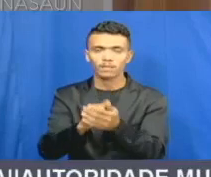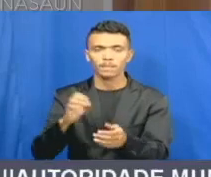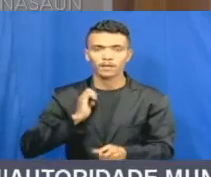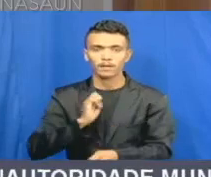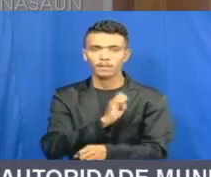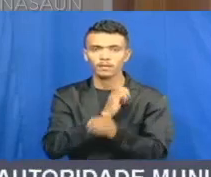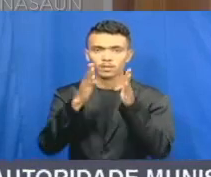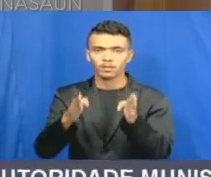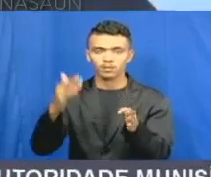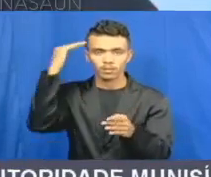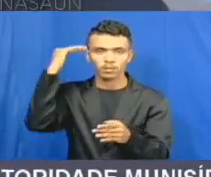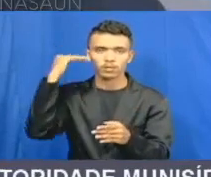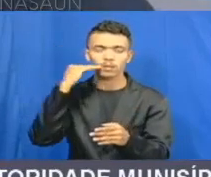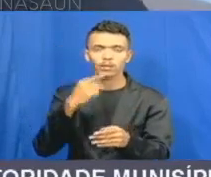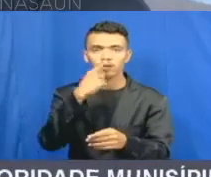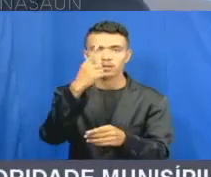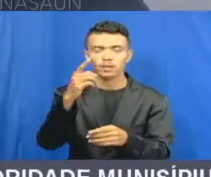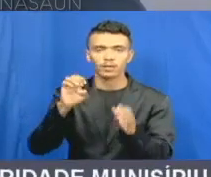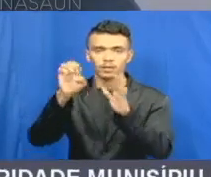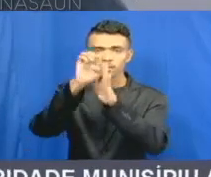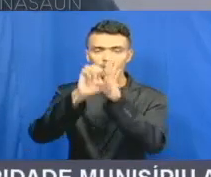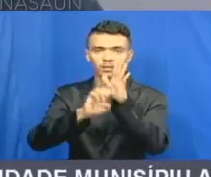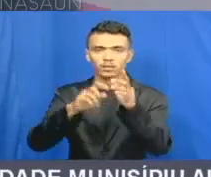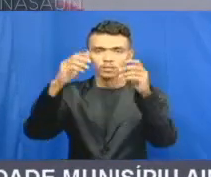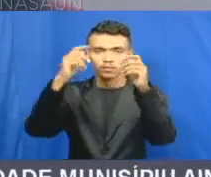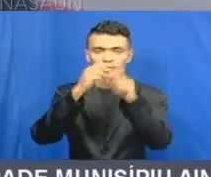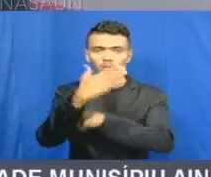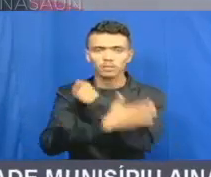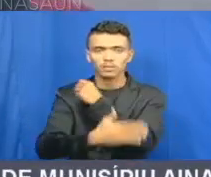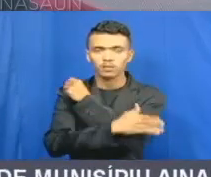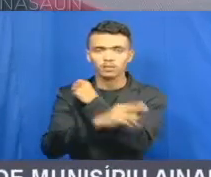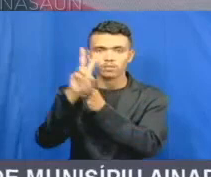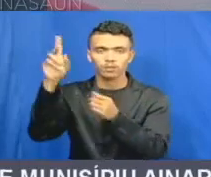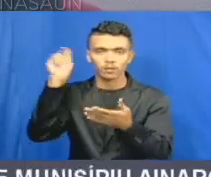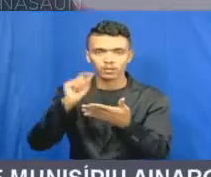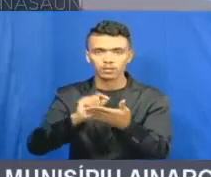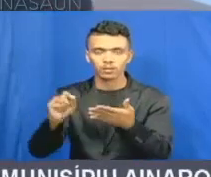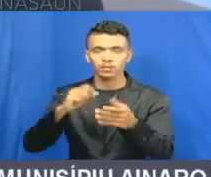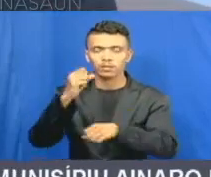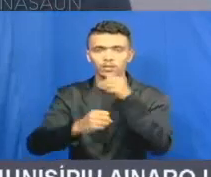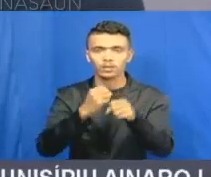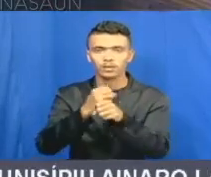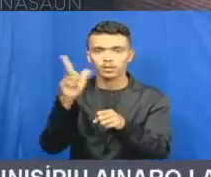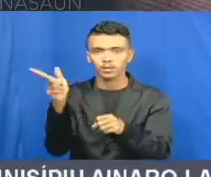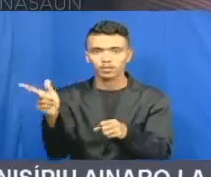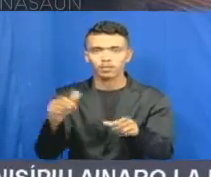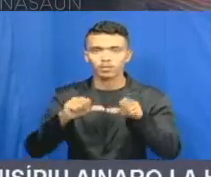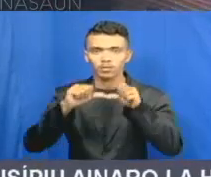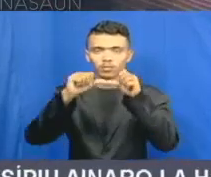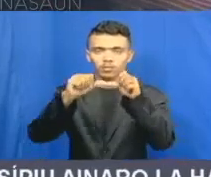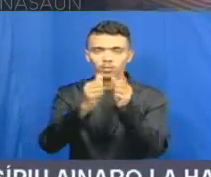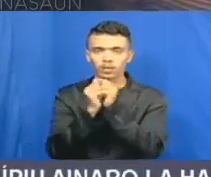Embaixador Coreia Sul Nehatutan, Estado Rai Rua celebra um acordo de cooperação durante Tinan Ruanulu, no continuamento